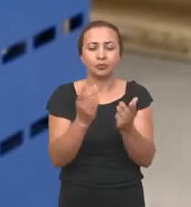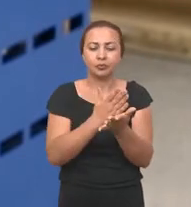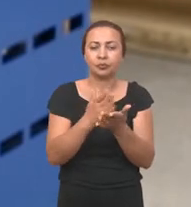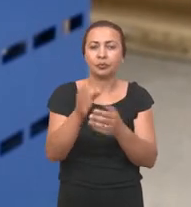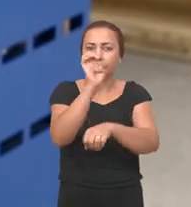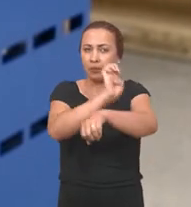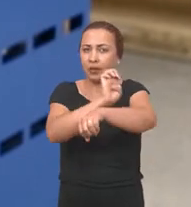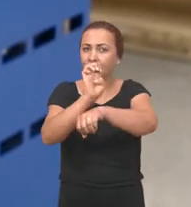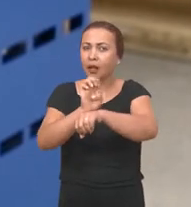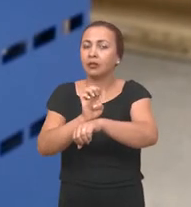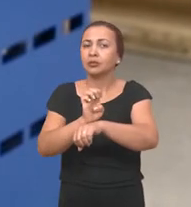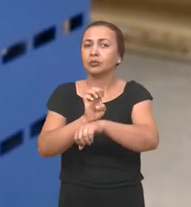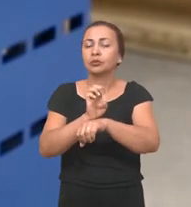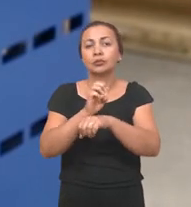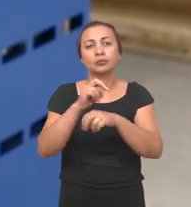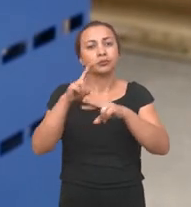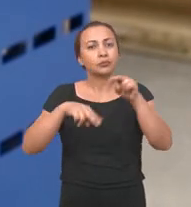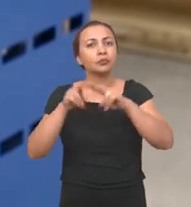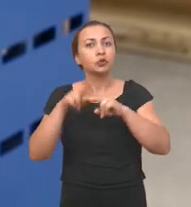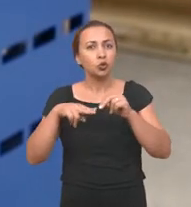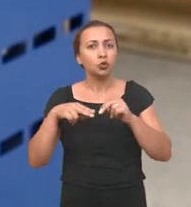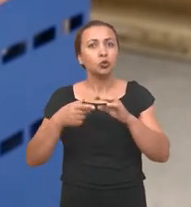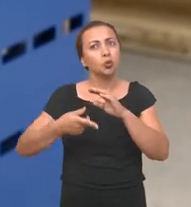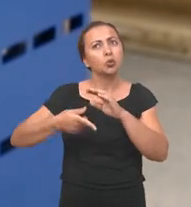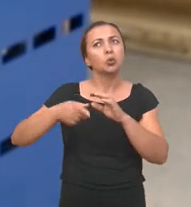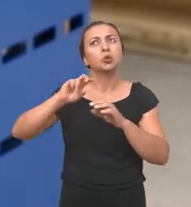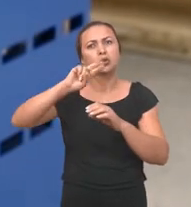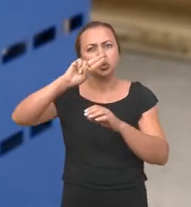Uma diminuição em alguns estados que em